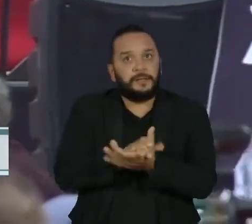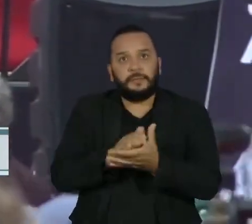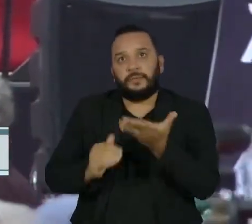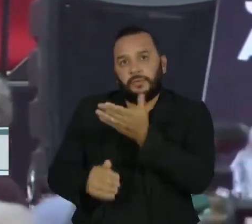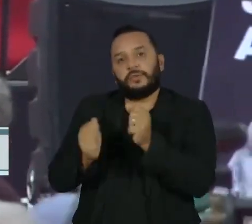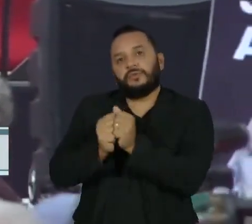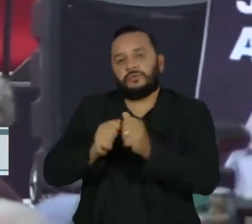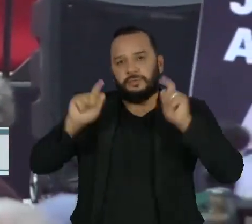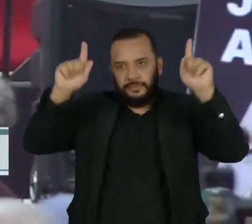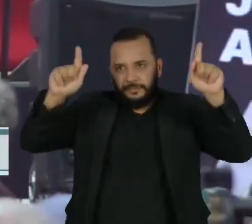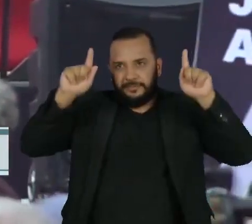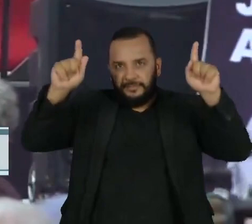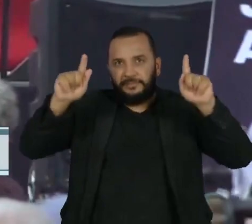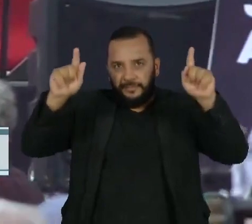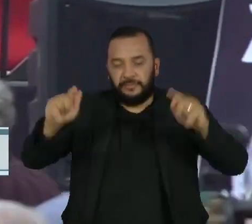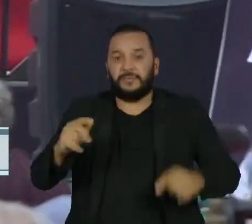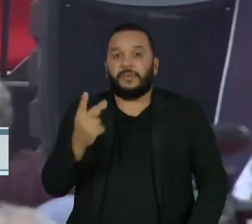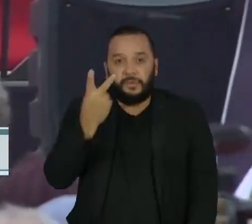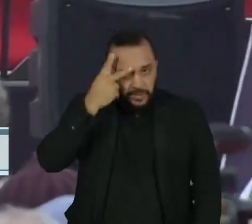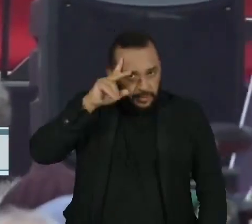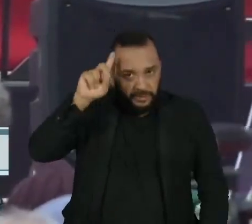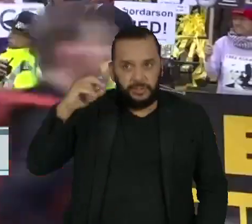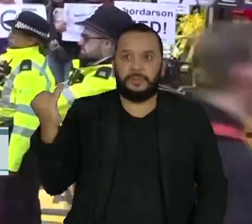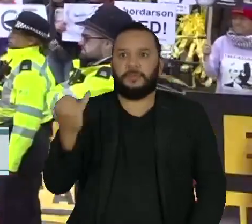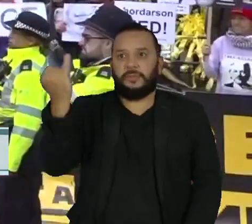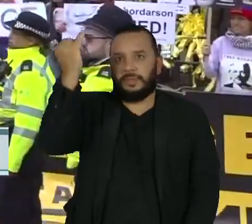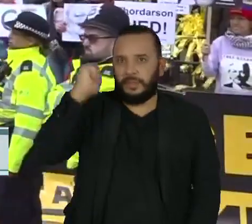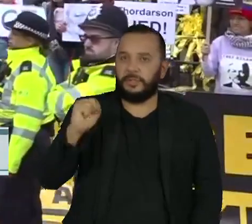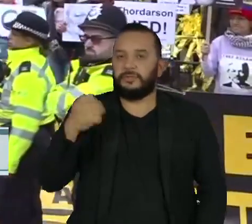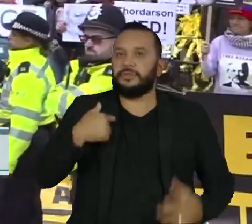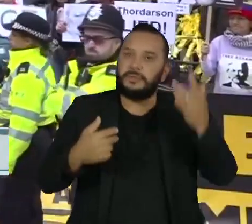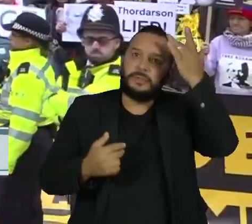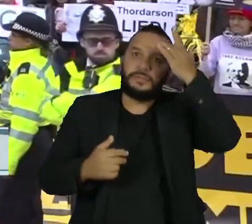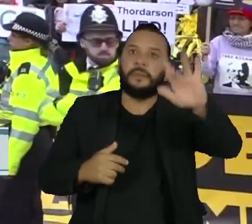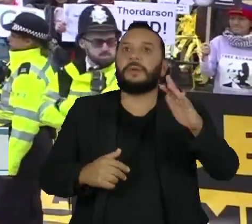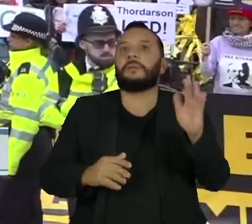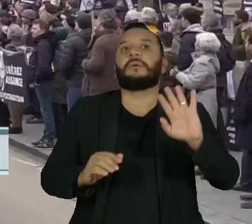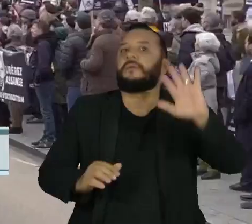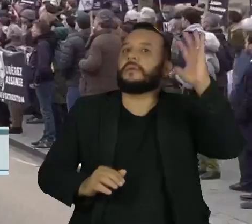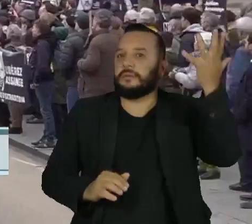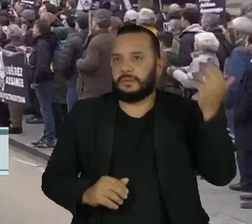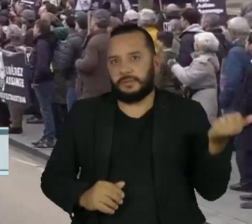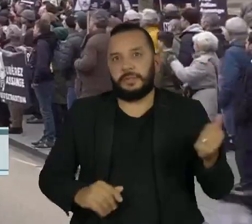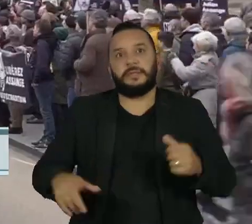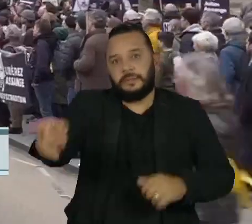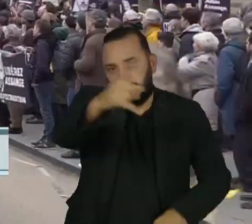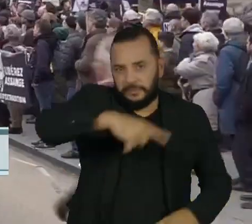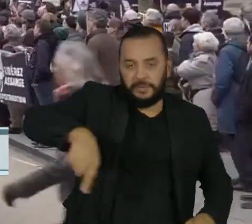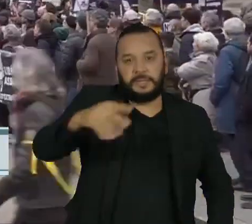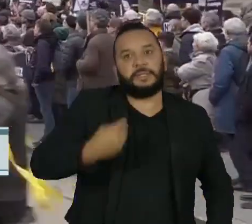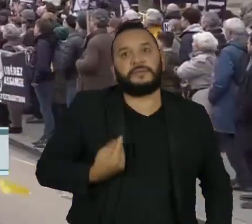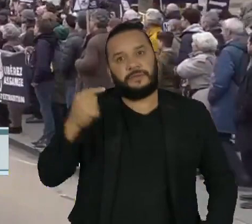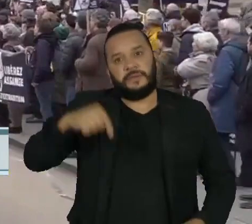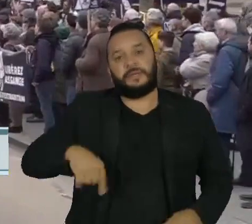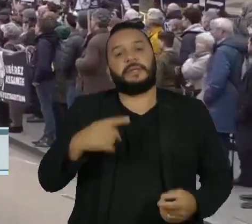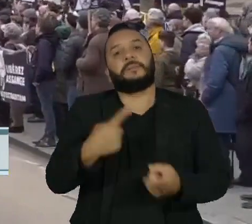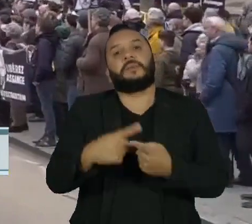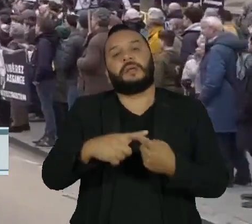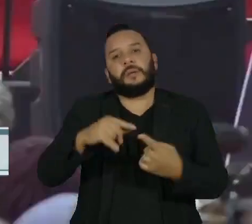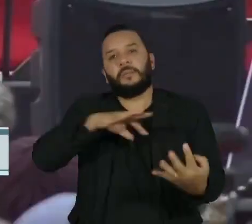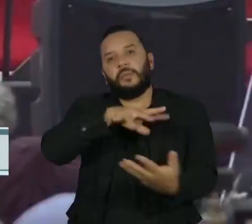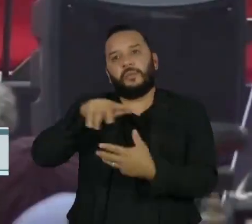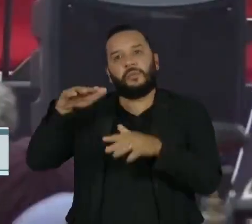manifestação. São 2 dias importantes. Não sabemos o que esperar. Mas vocês estão aqui porque o mundo está